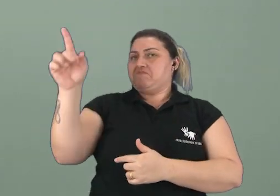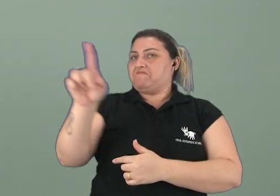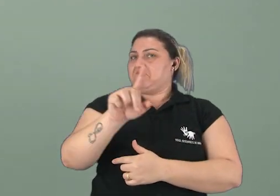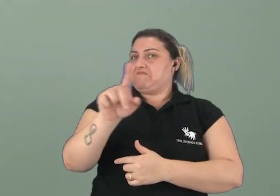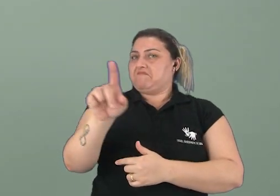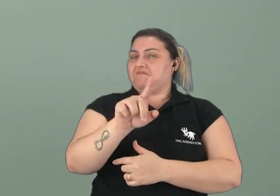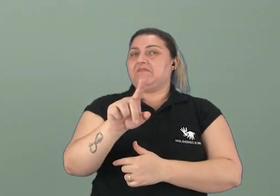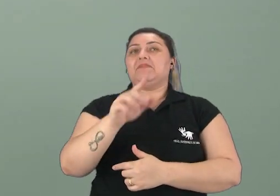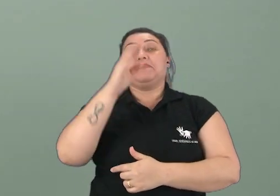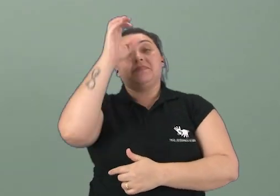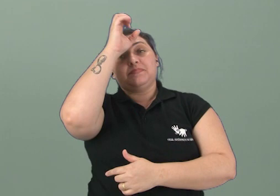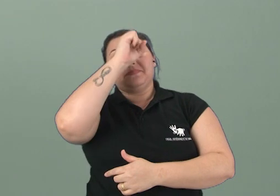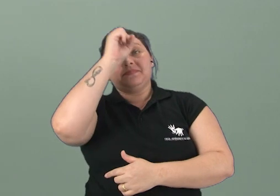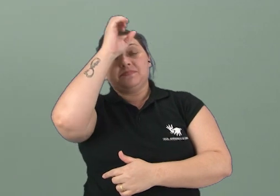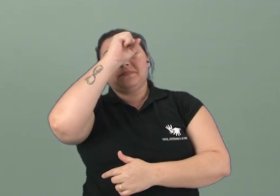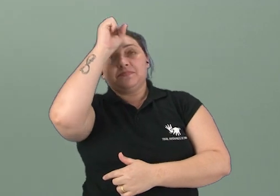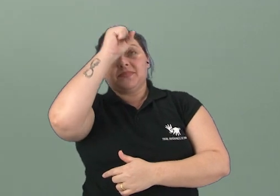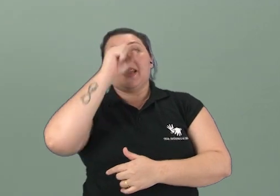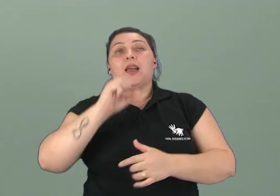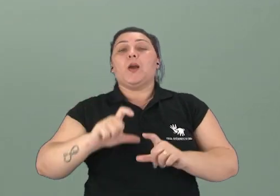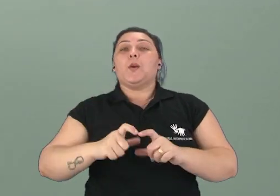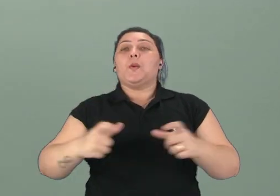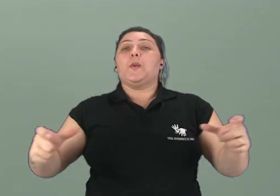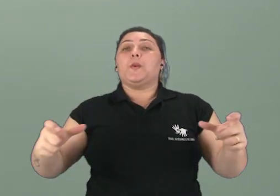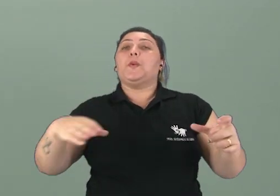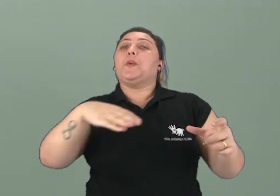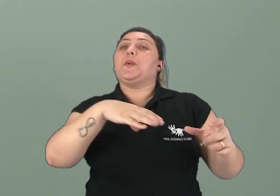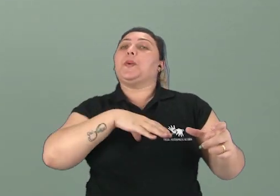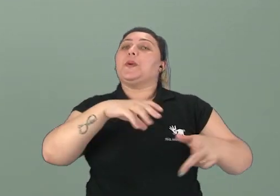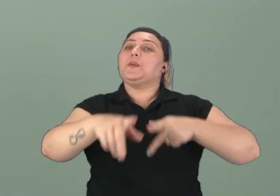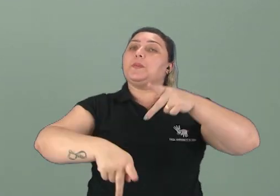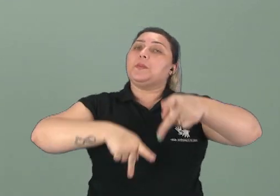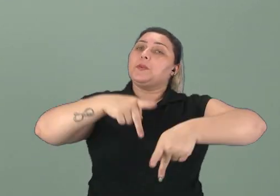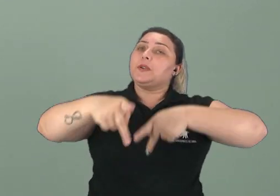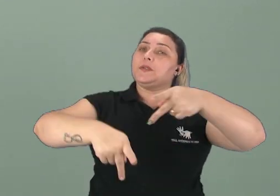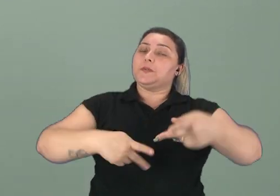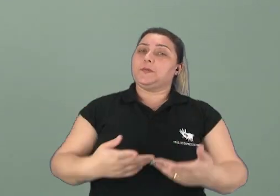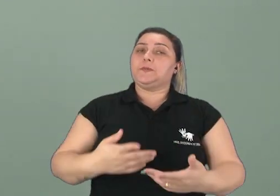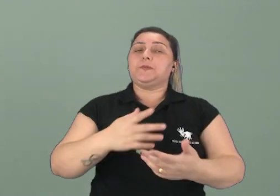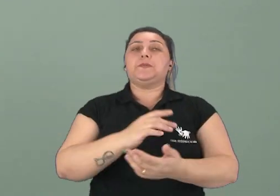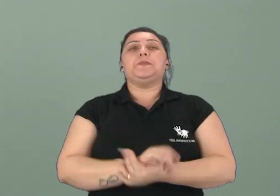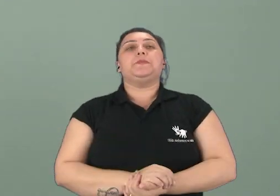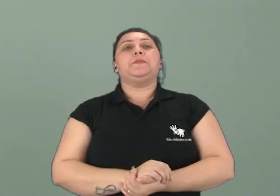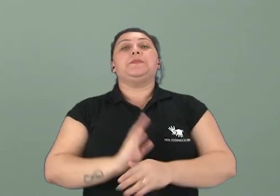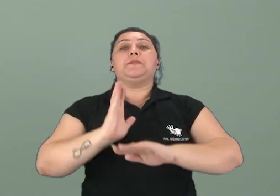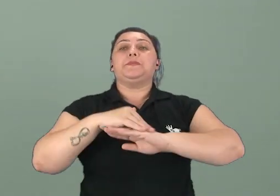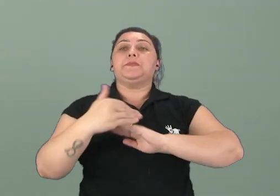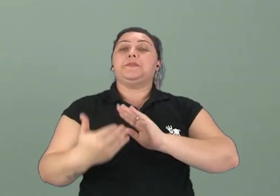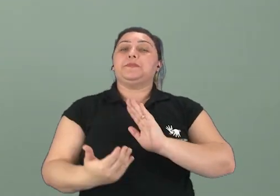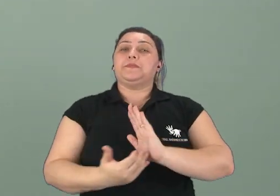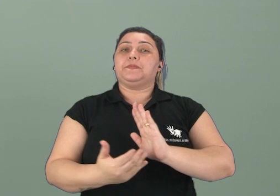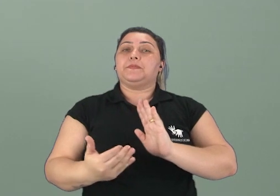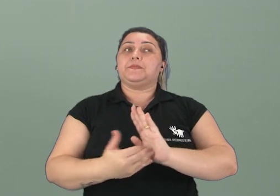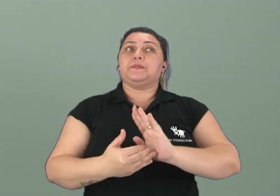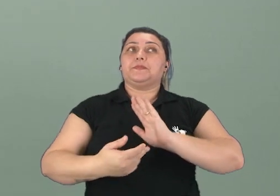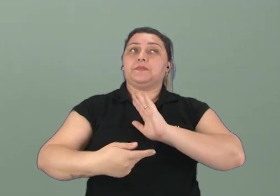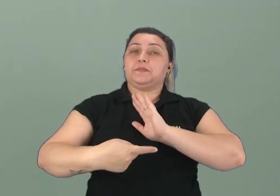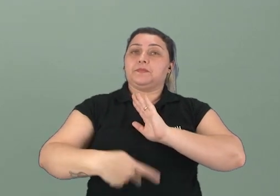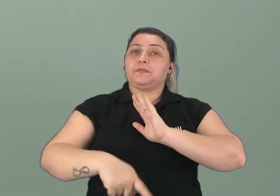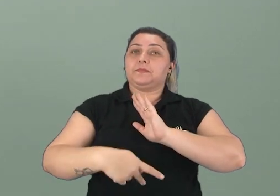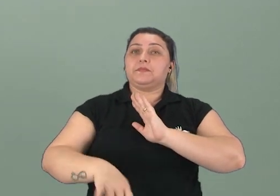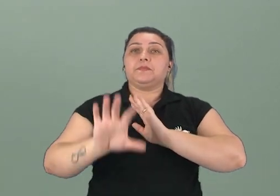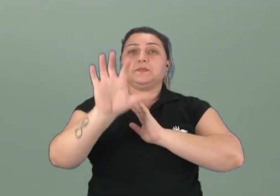não. Vamos aprender um pouco sobre a urbanização e o crescimento populacional. Tudo isso daqui, ó, da